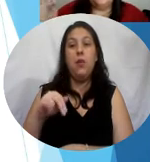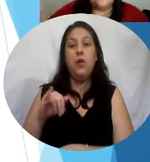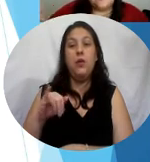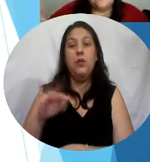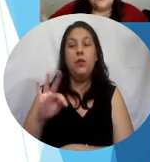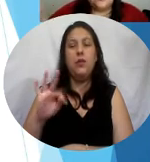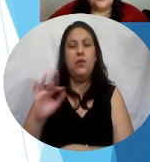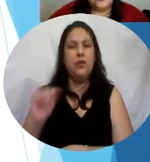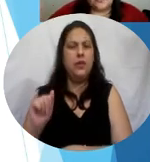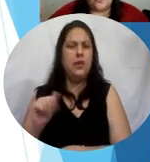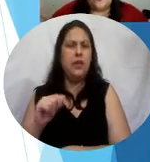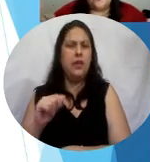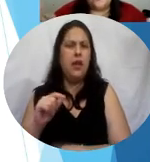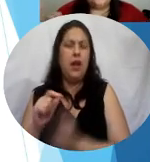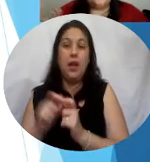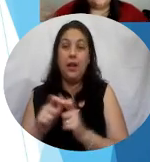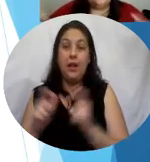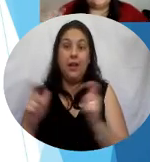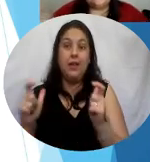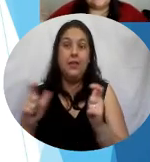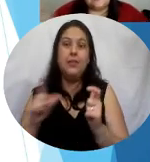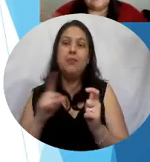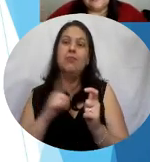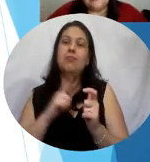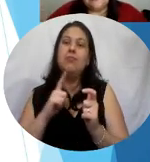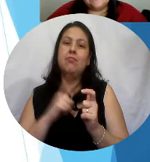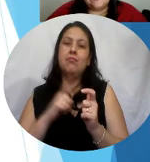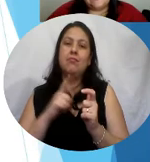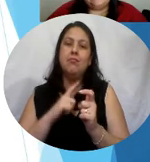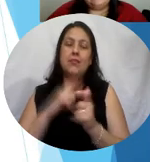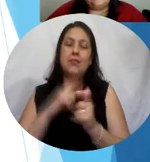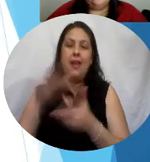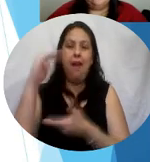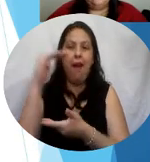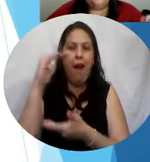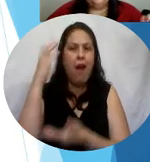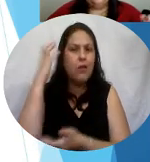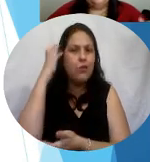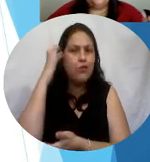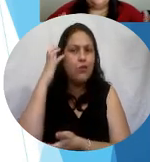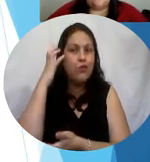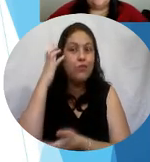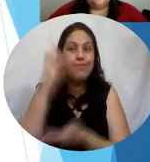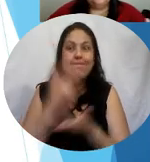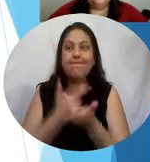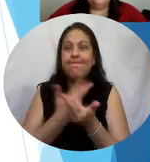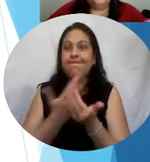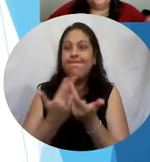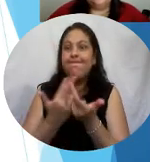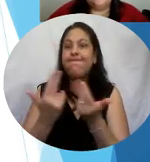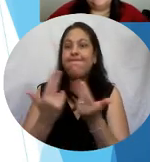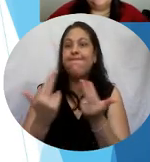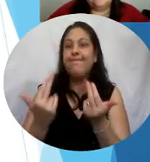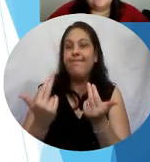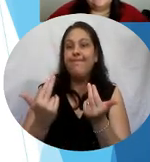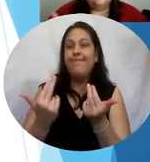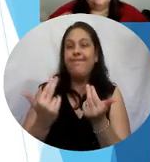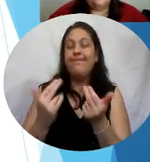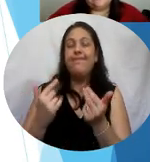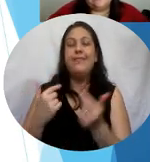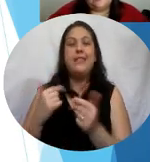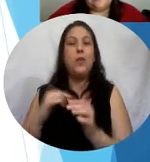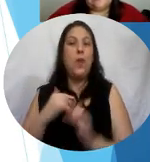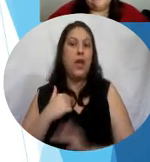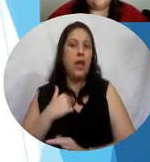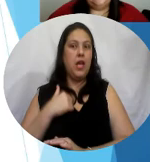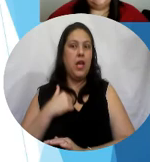temos muitas caixas de som, nós temos muitas saídas, então, o que eu sempre penso quando, né, eu sei que